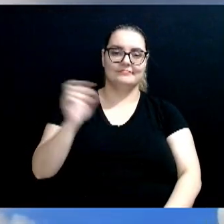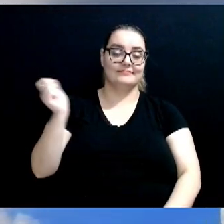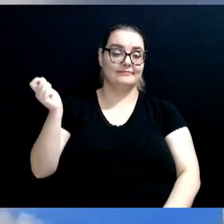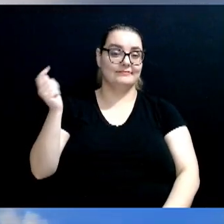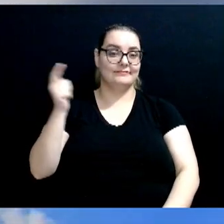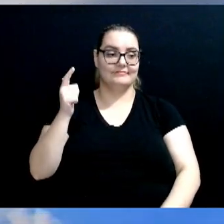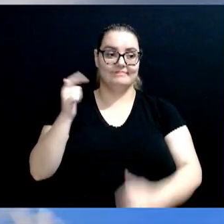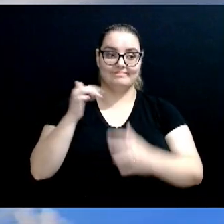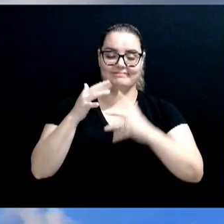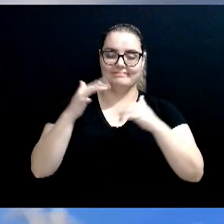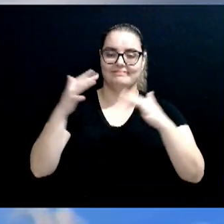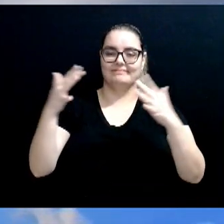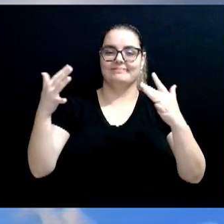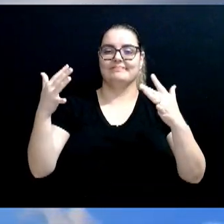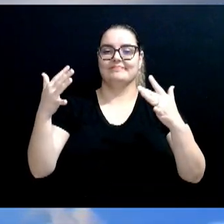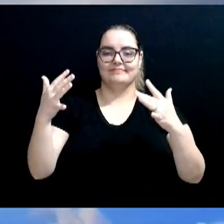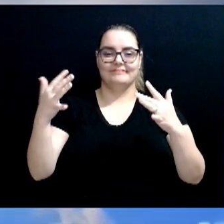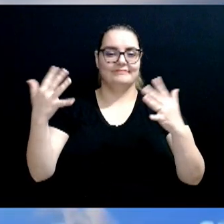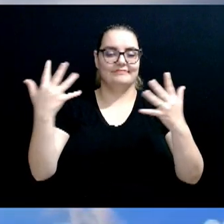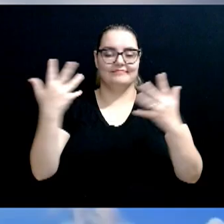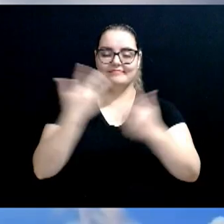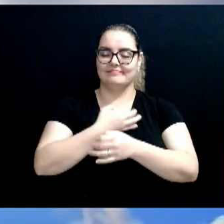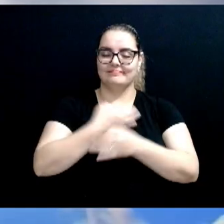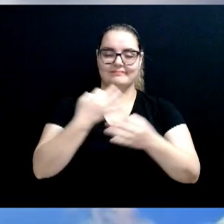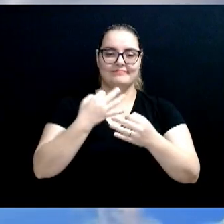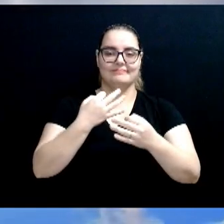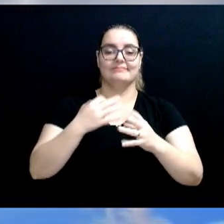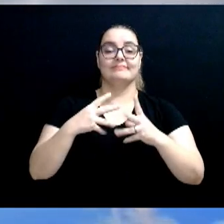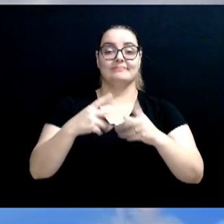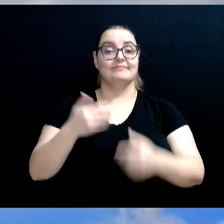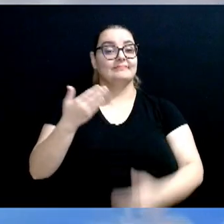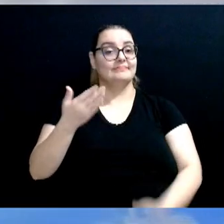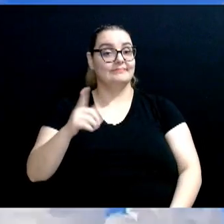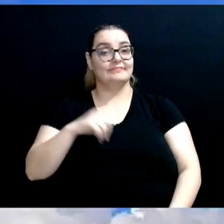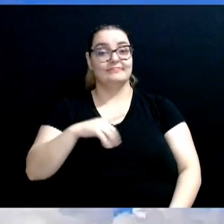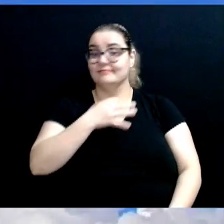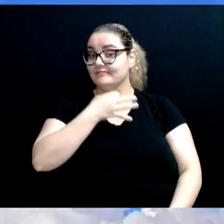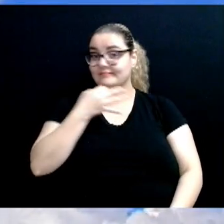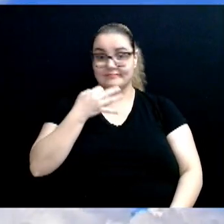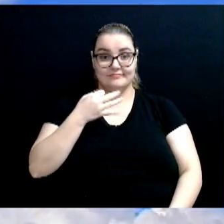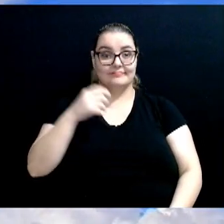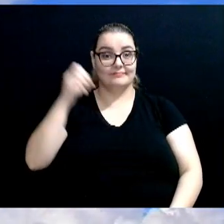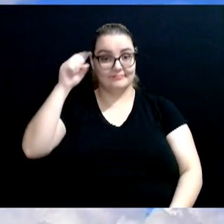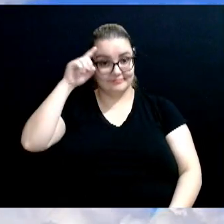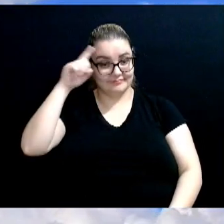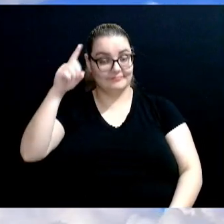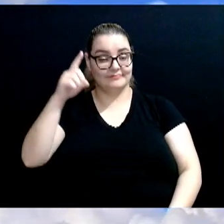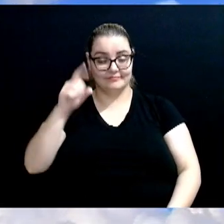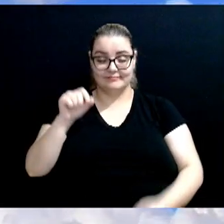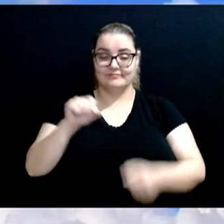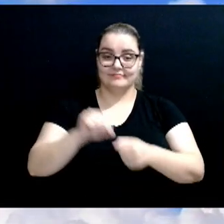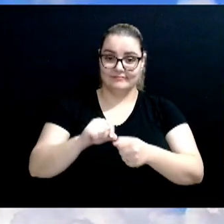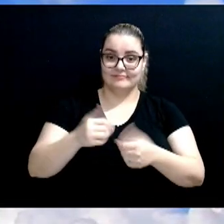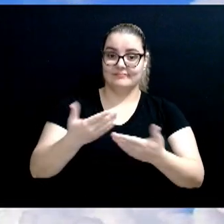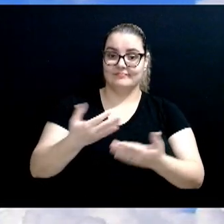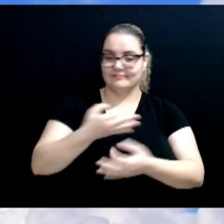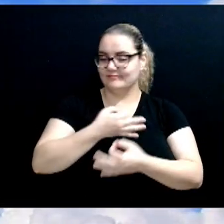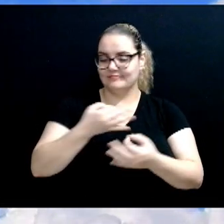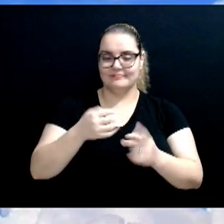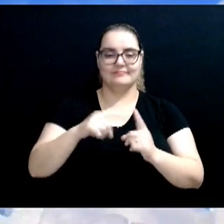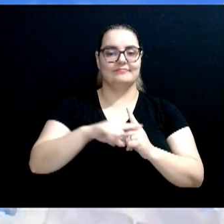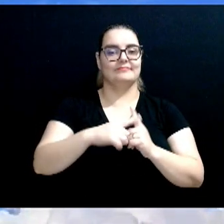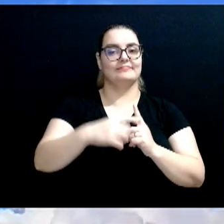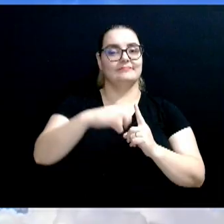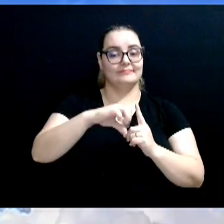olha, brilhando lindo lá fora. Então, tudo para que você tenha um ótimo dia, que você faça desse dia um dia maravilhoso. Mínima de 9, máxima de 27.